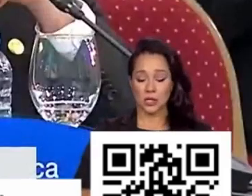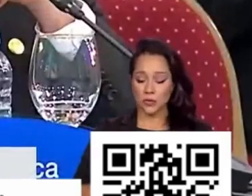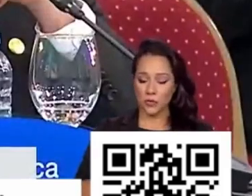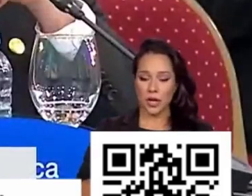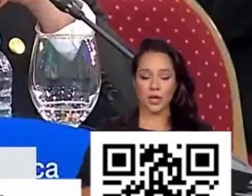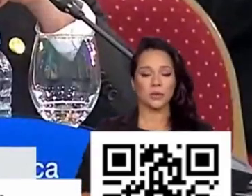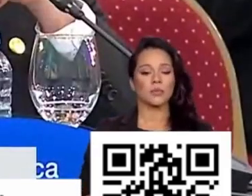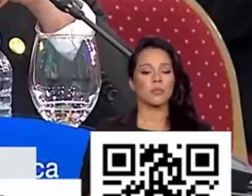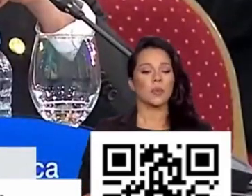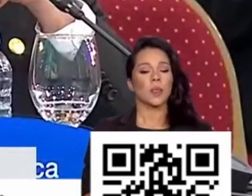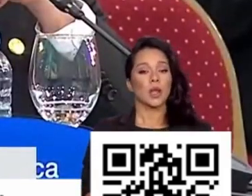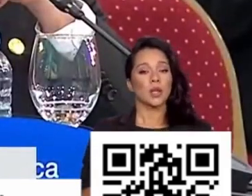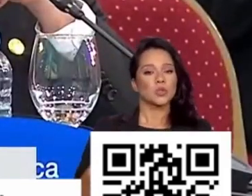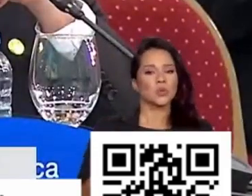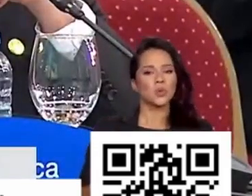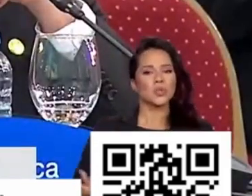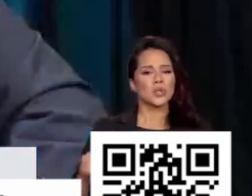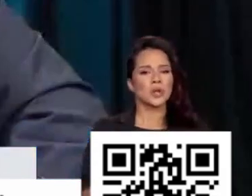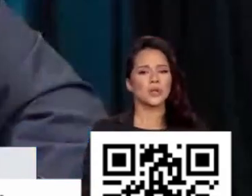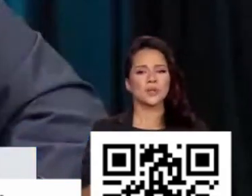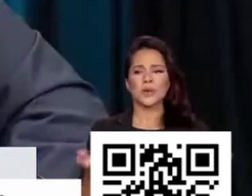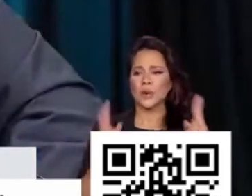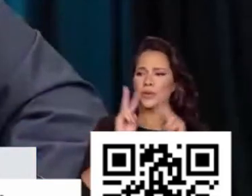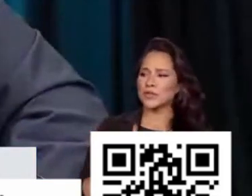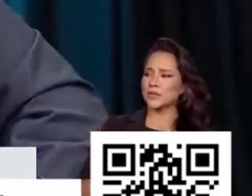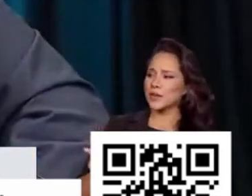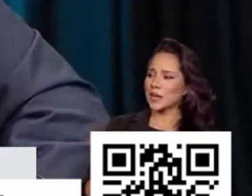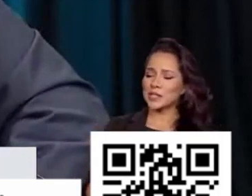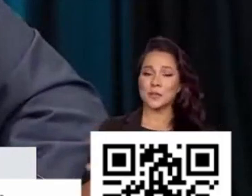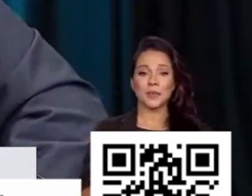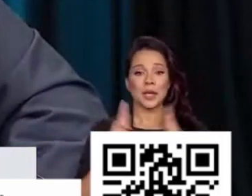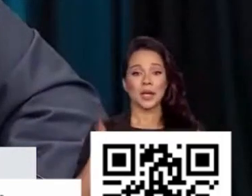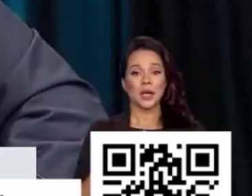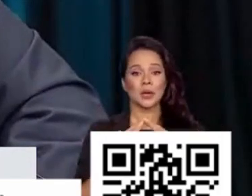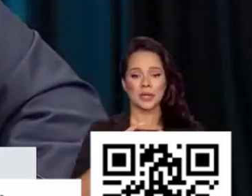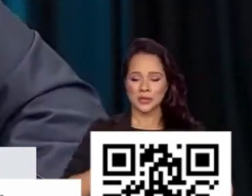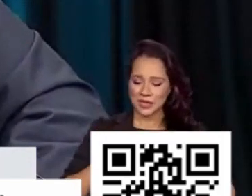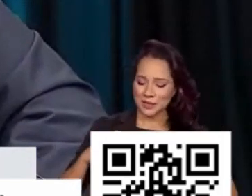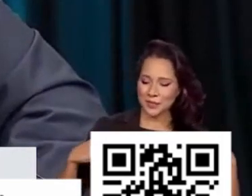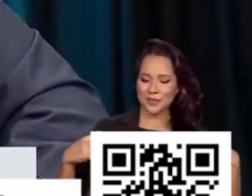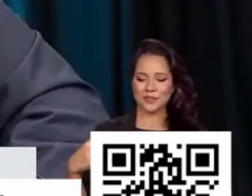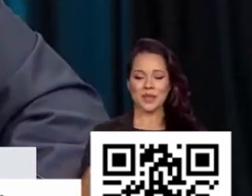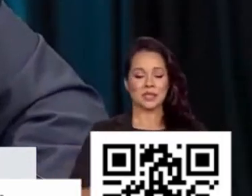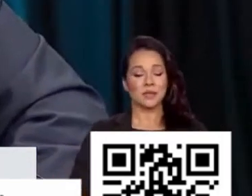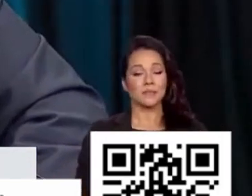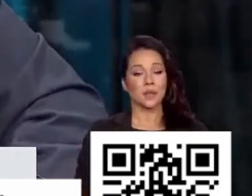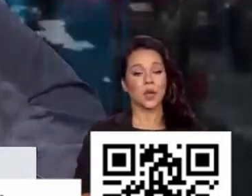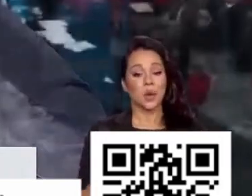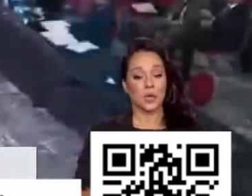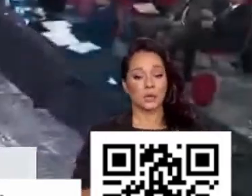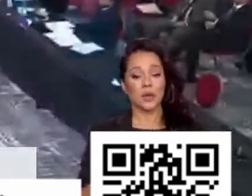pode ganhar 15 milhões de dólares né o orégano sai lá da Nicarágua porque tem medo de um atentado